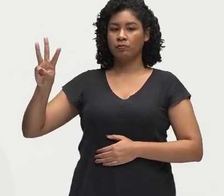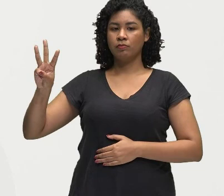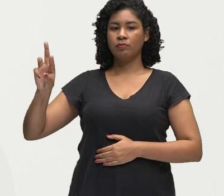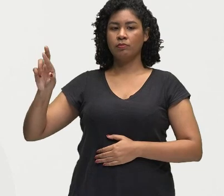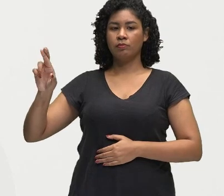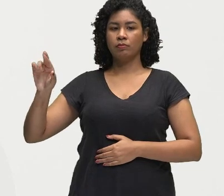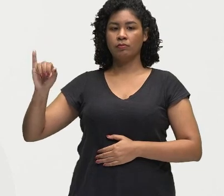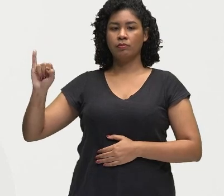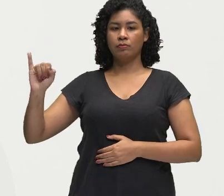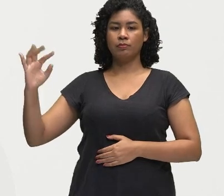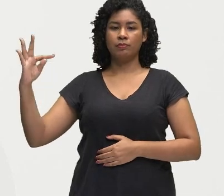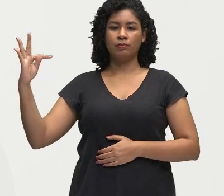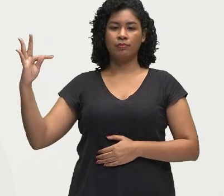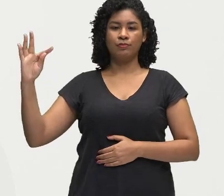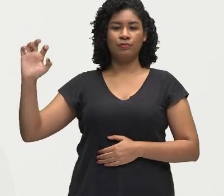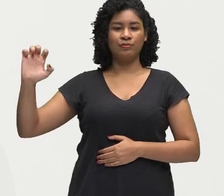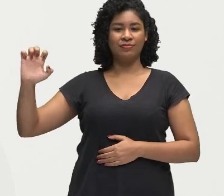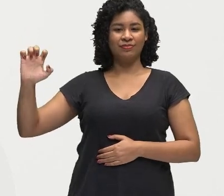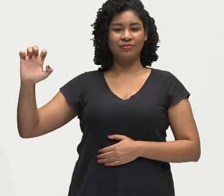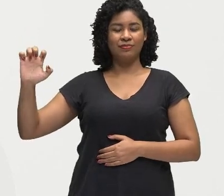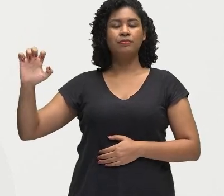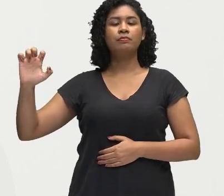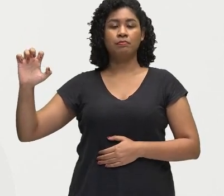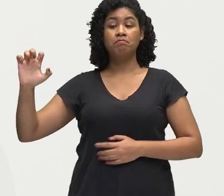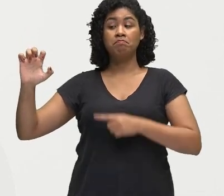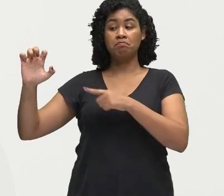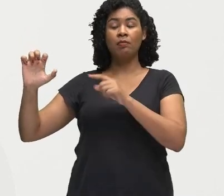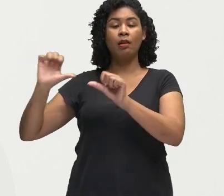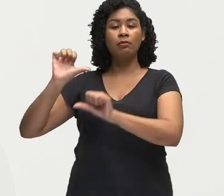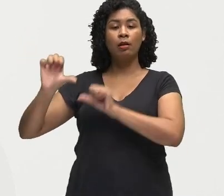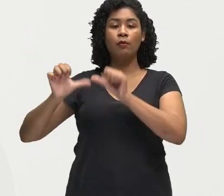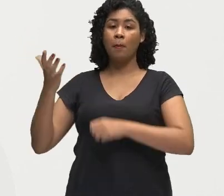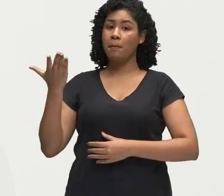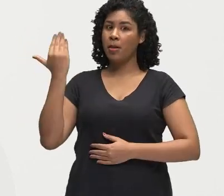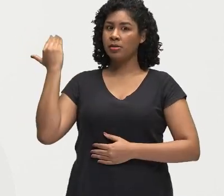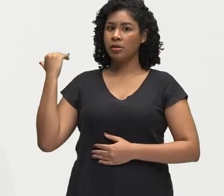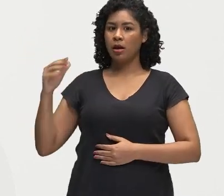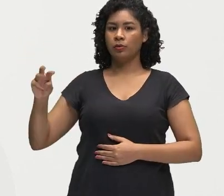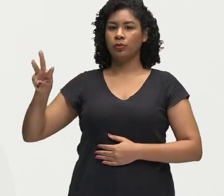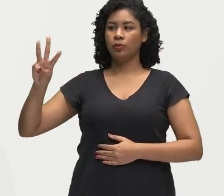write, write. A forma dele no passado aqui está.